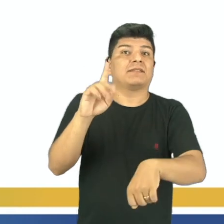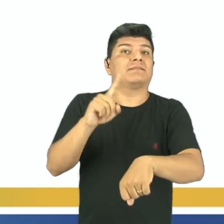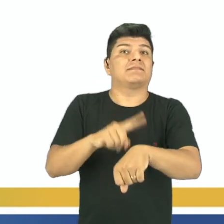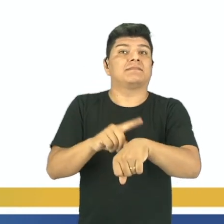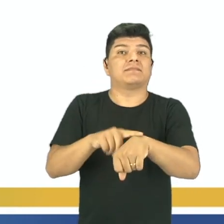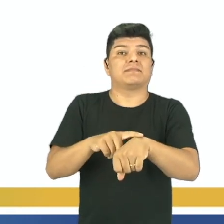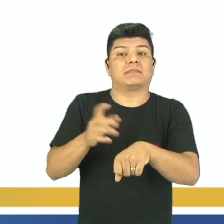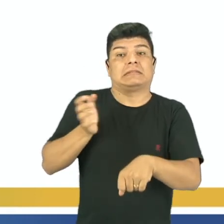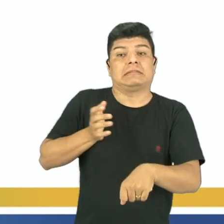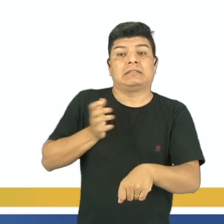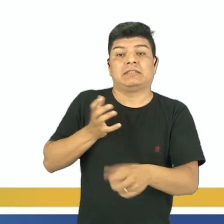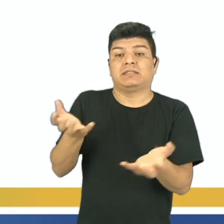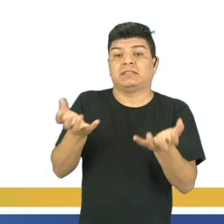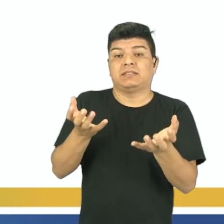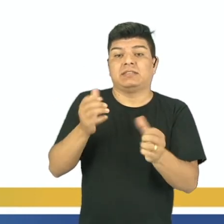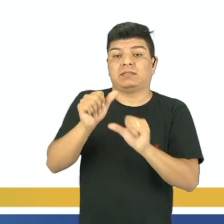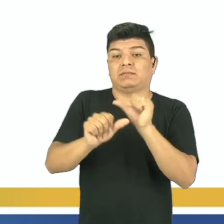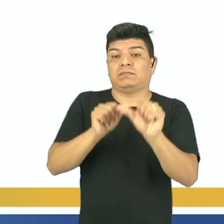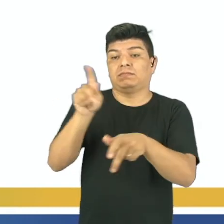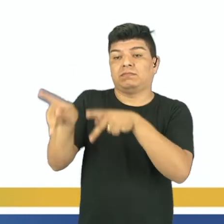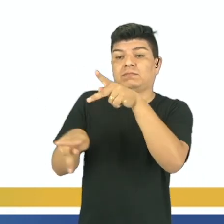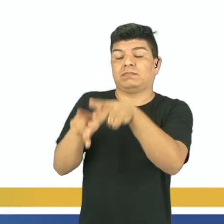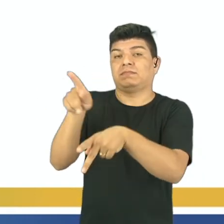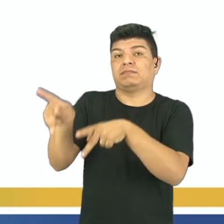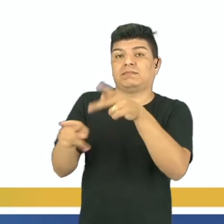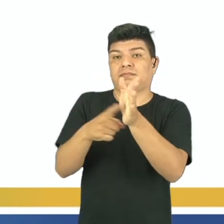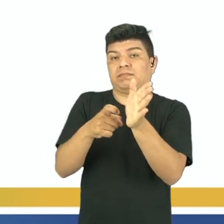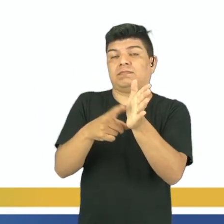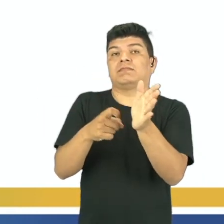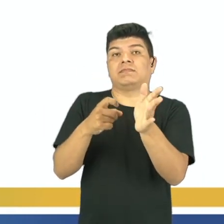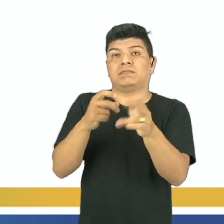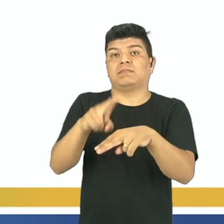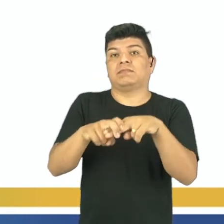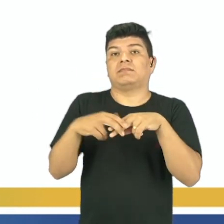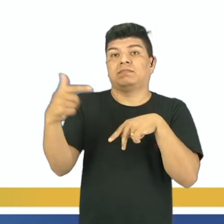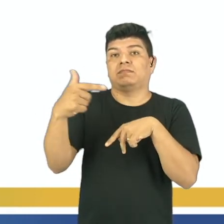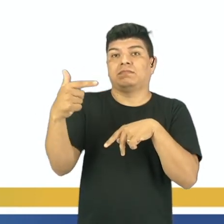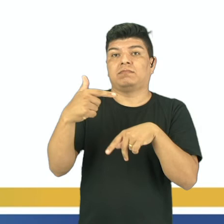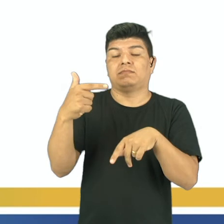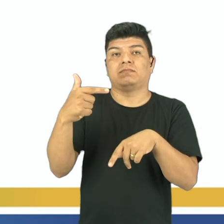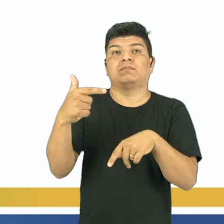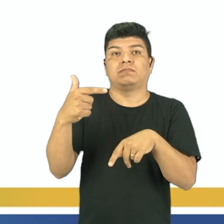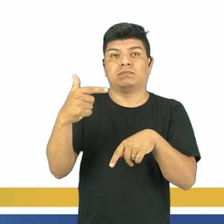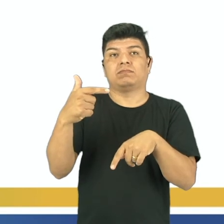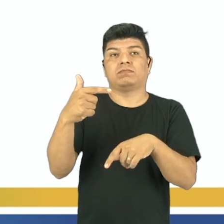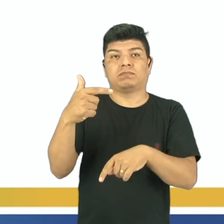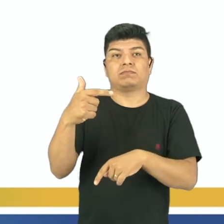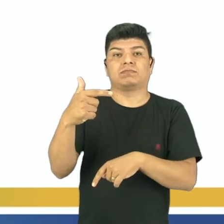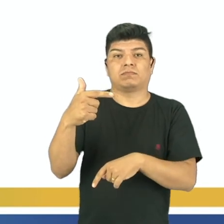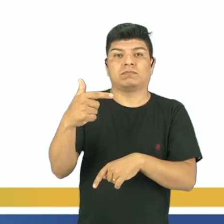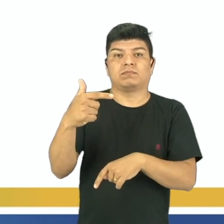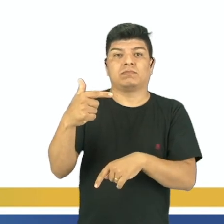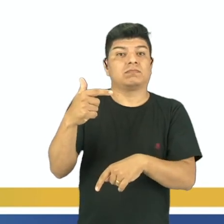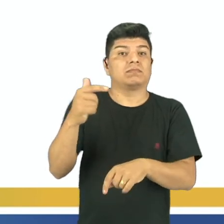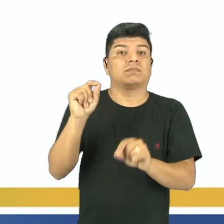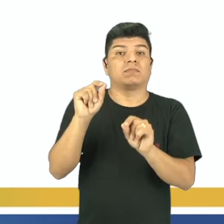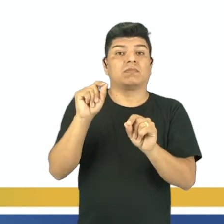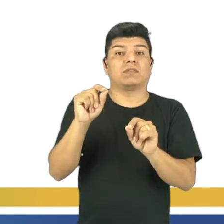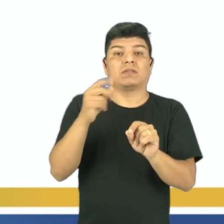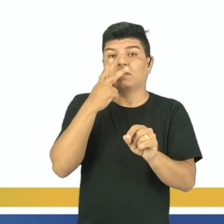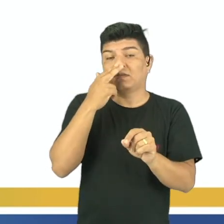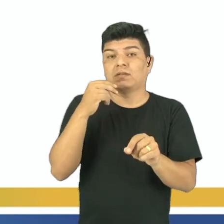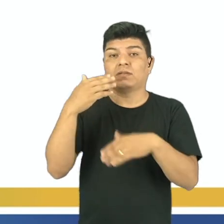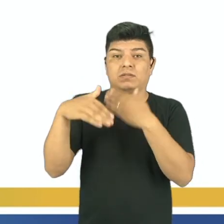a elite queria branquear a população. Então, vai ser o segundo fator, um dos segundos fatores que vai interferir